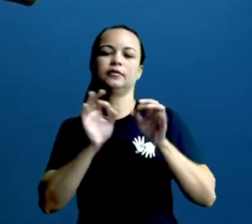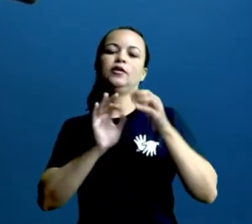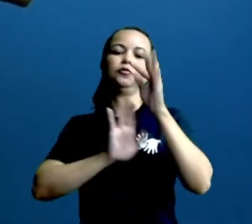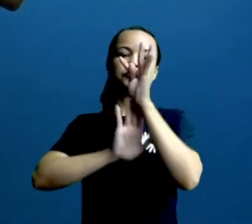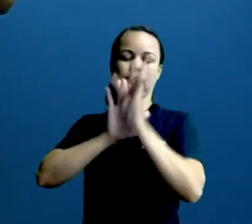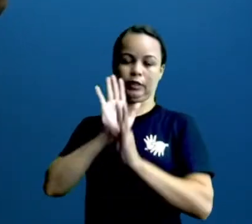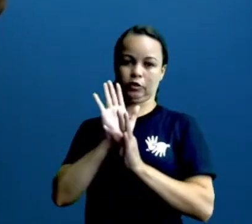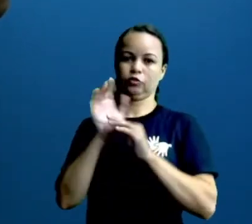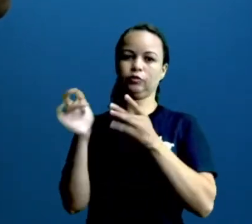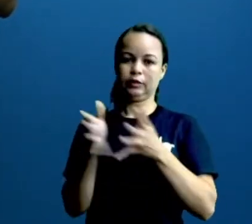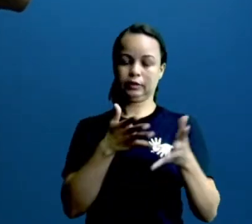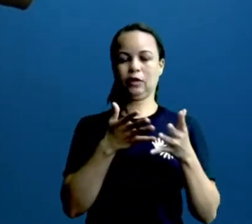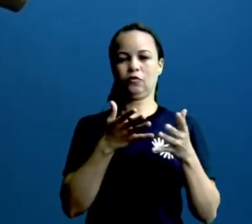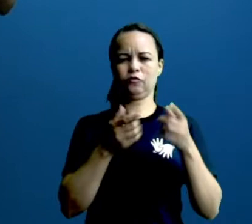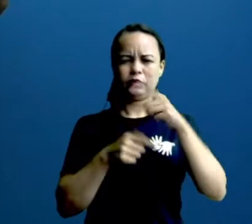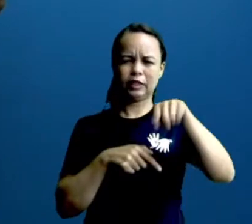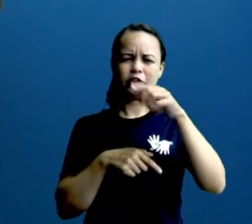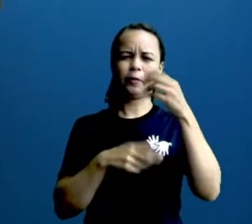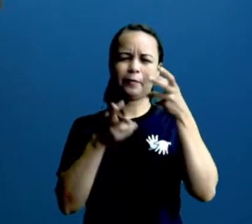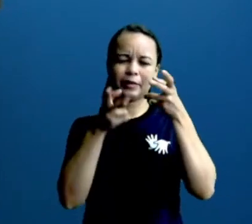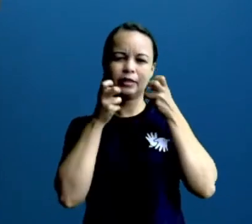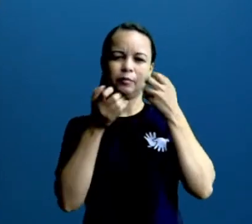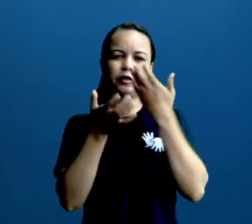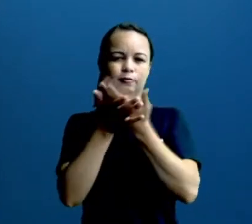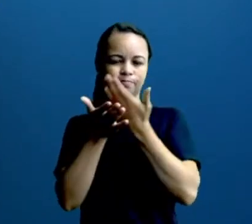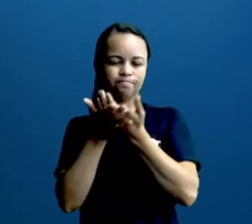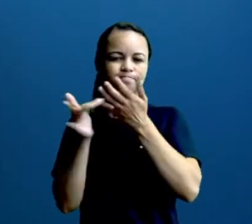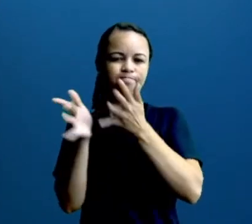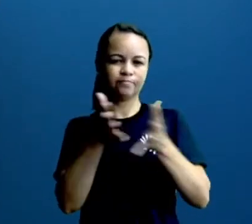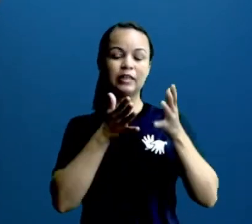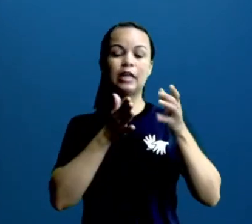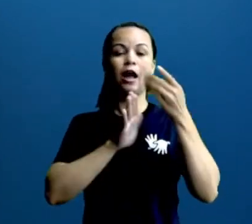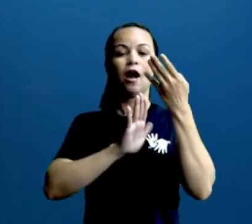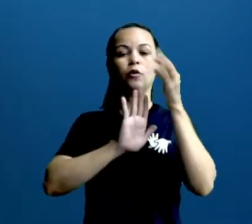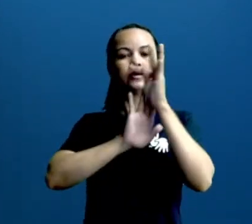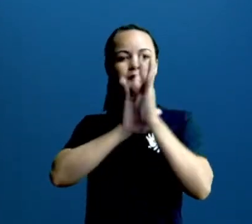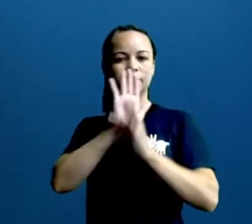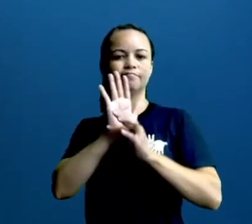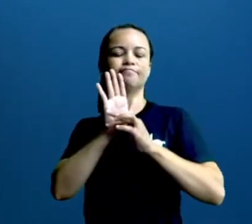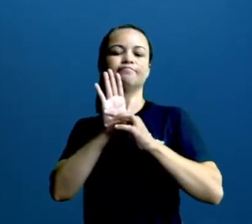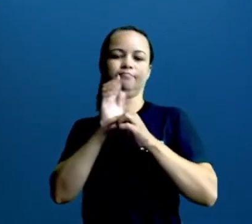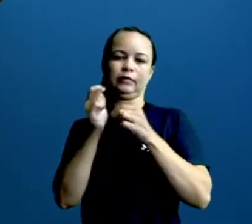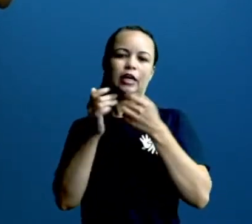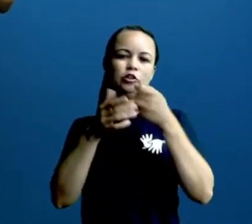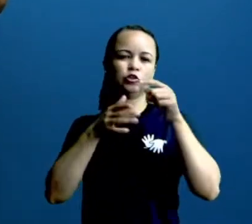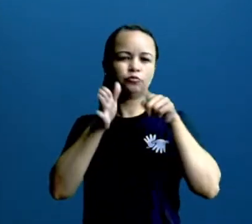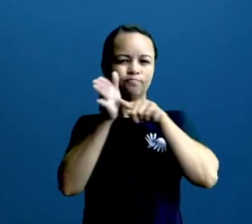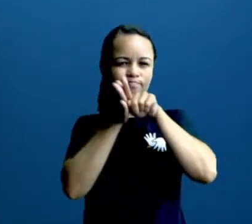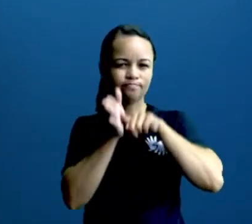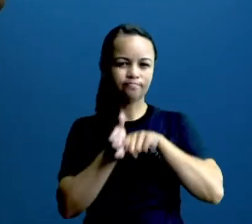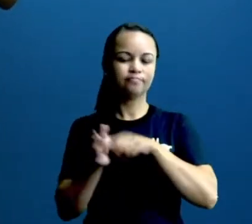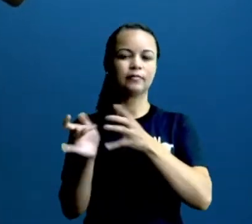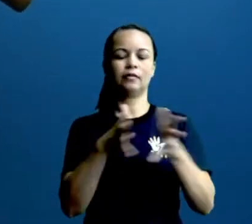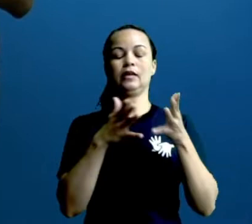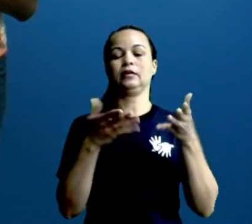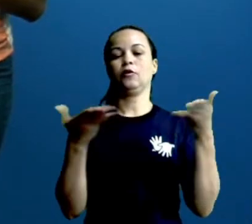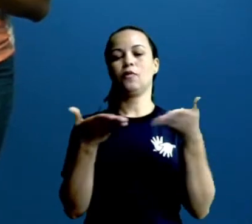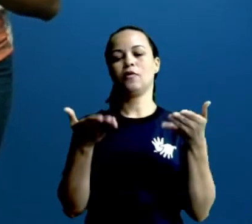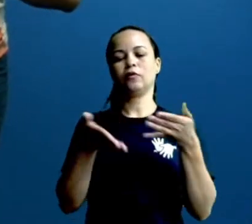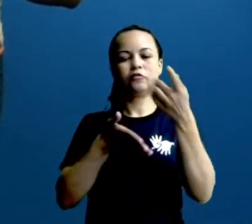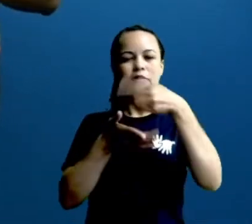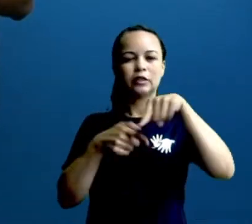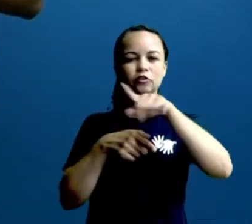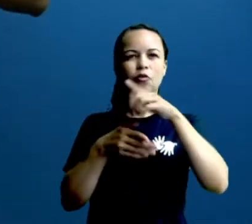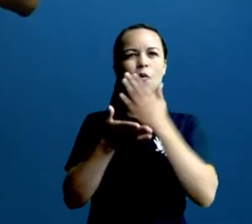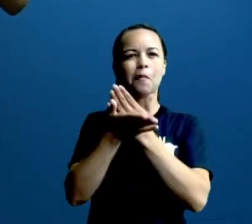sendo sobre textos, análise de texto. Isso é muito bom. Começa agora a fazer as anotações, mas